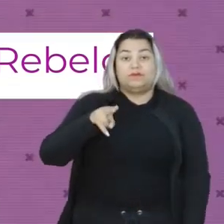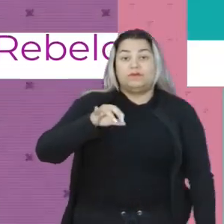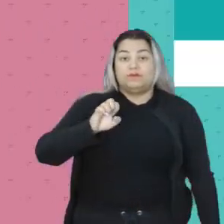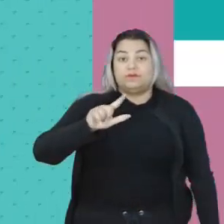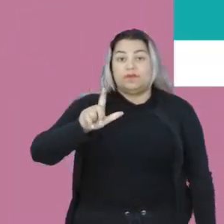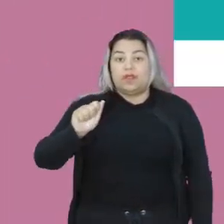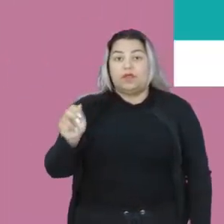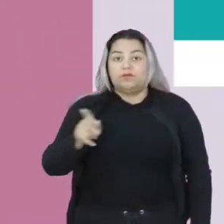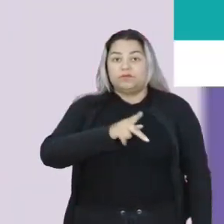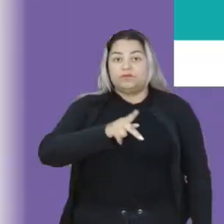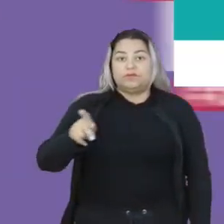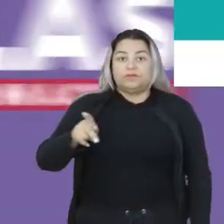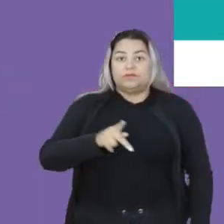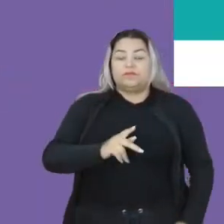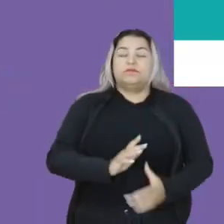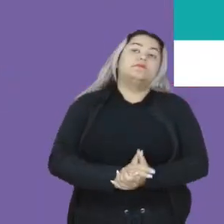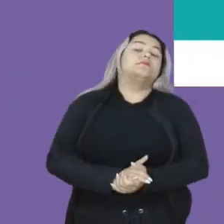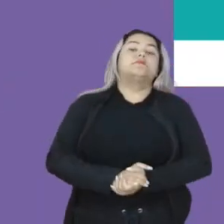Rebelo.